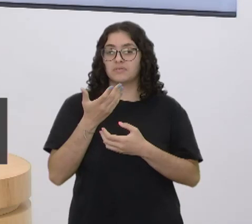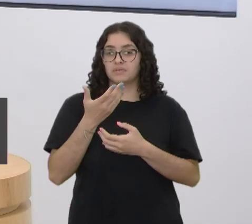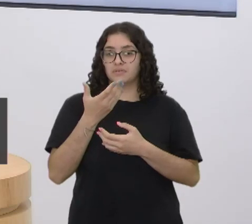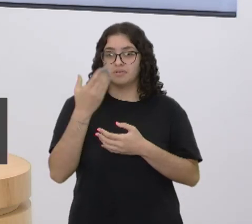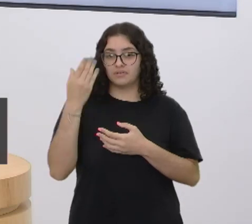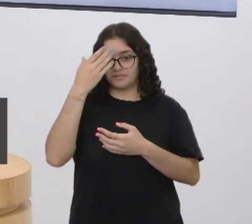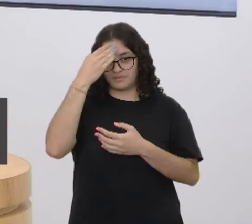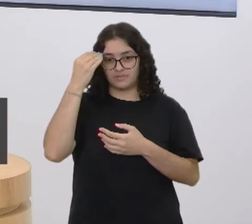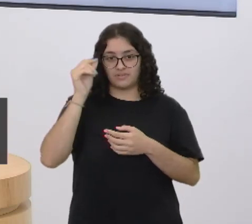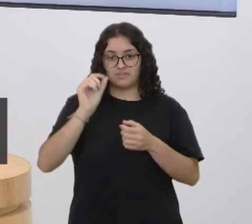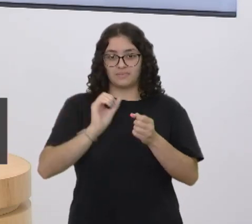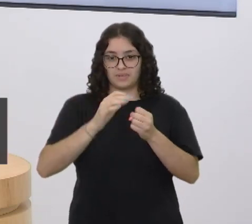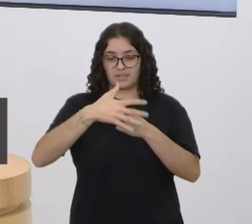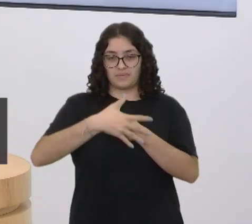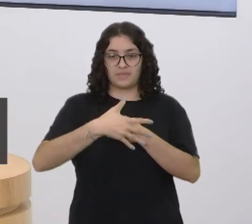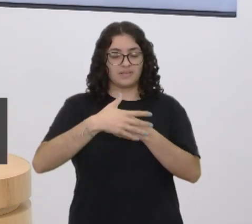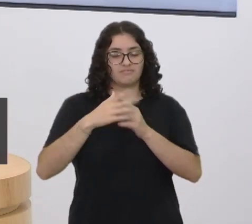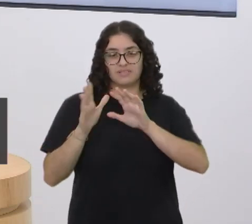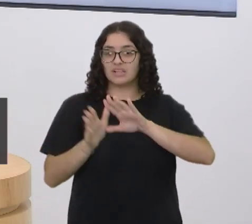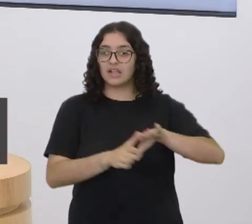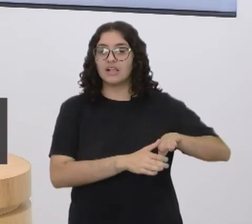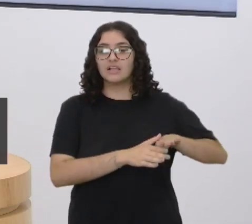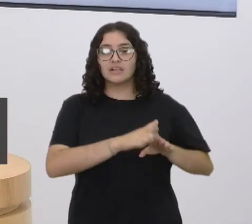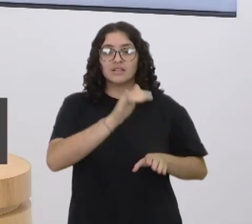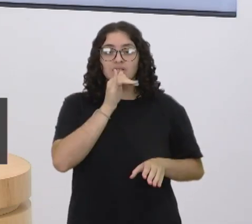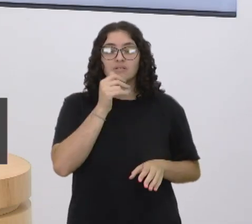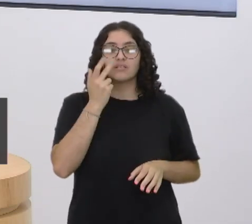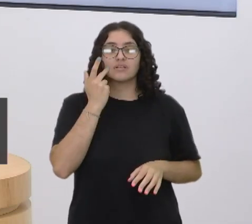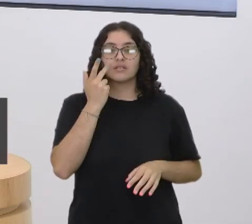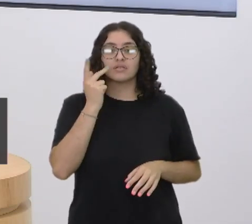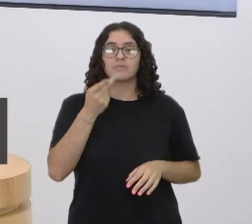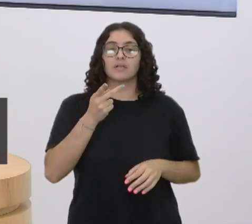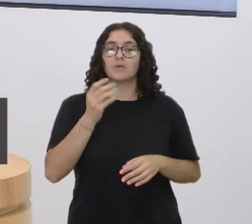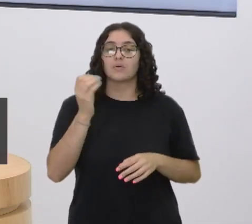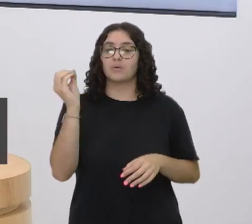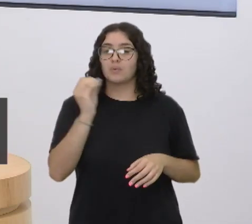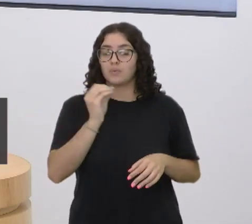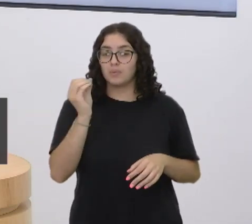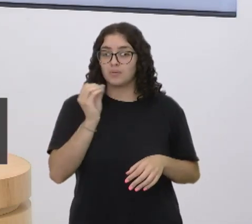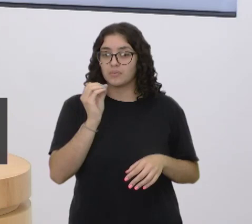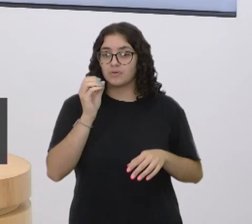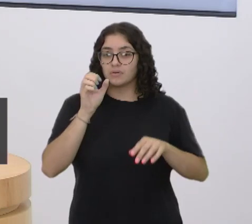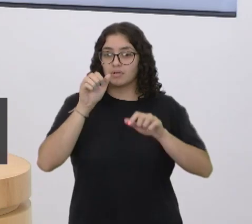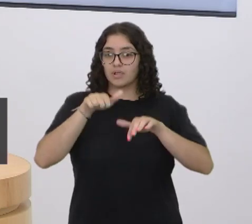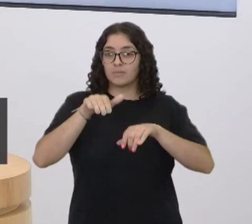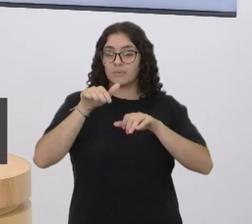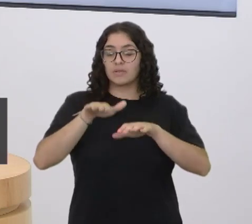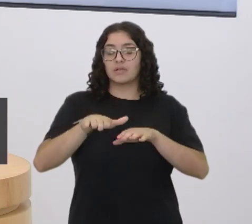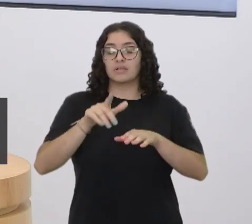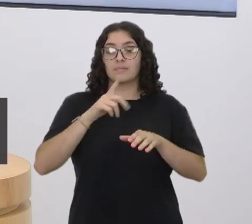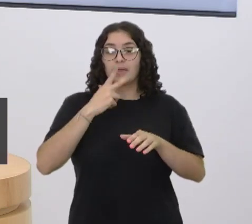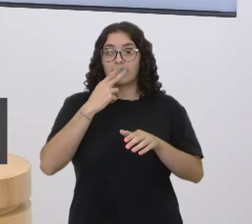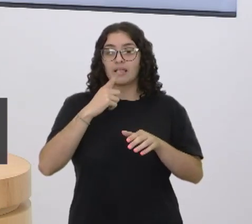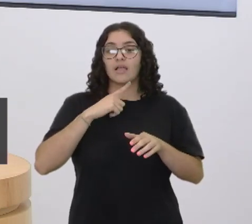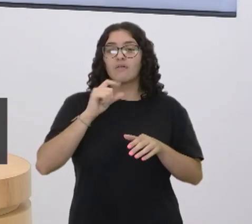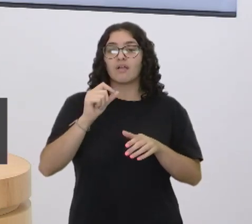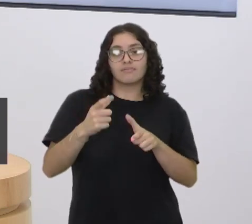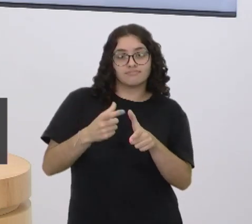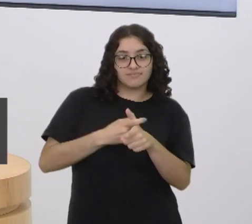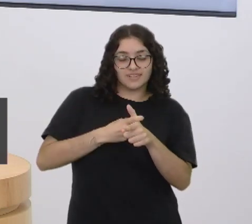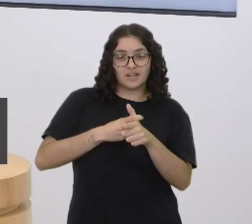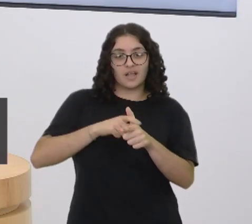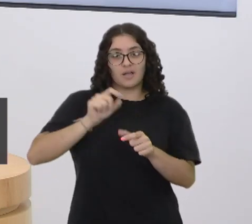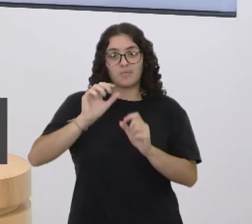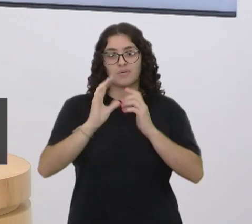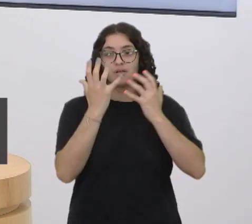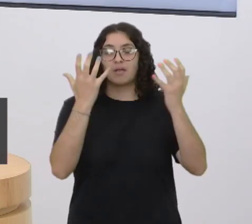buraco de minhoca que foi a pandemia, normalmente em setembro, outubro, a gente já começava a dever para a natureza. A gente estava extraindo mais coisas